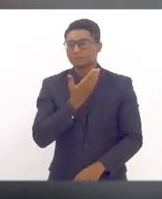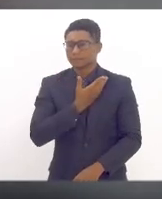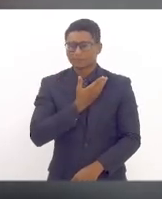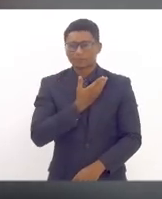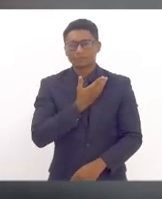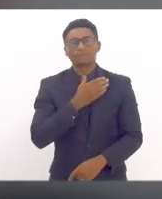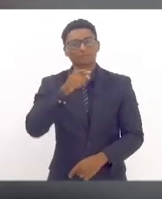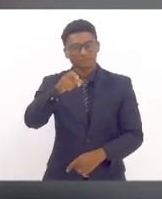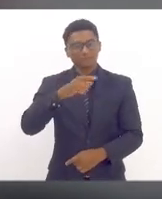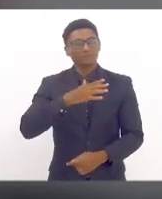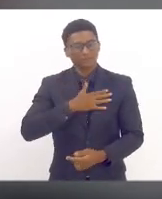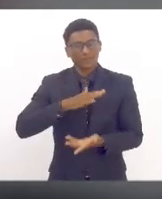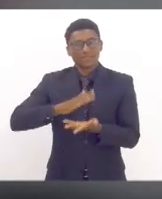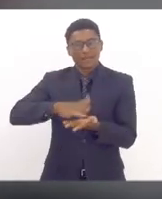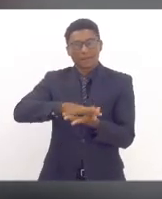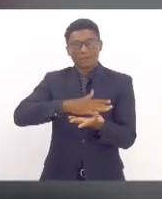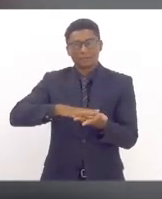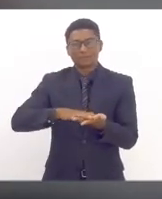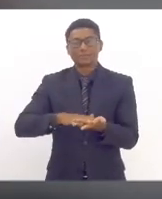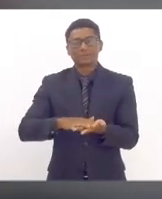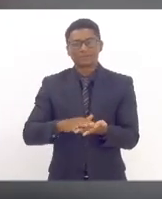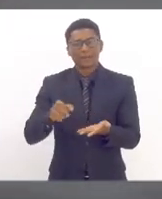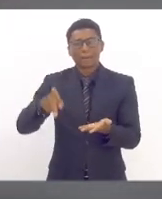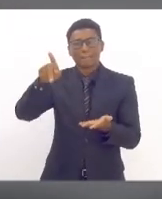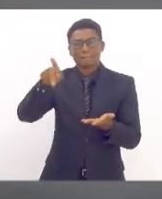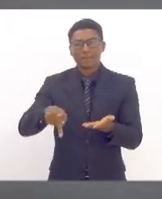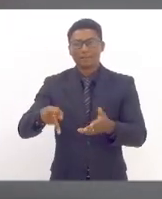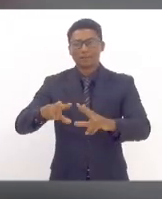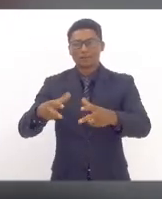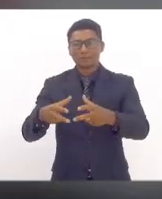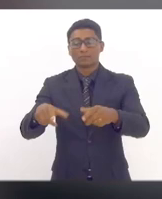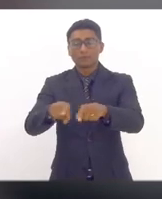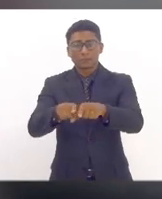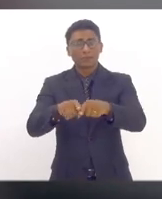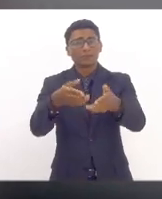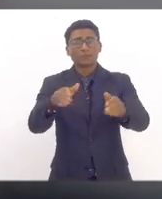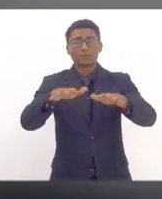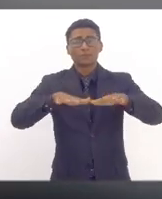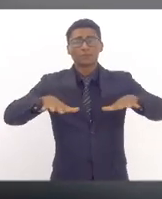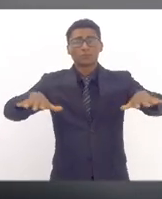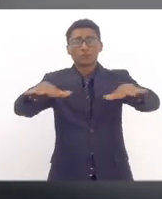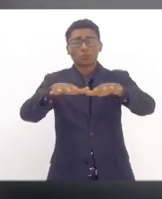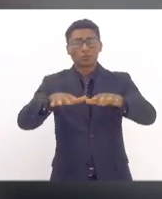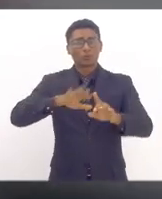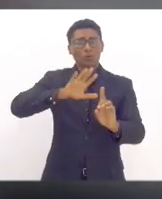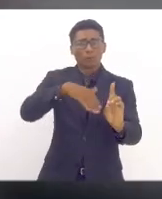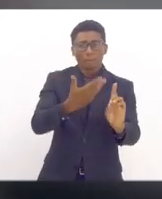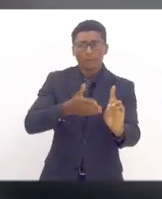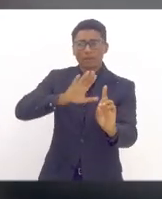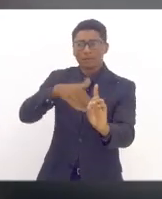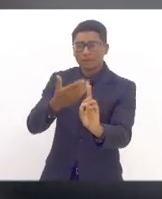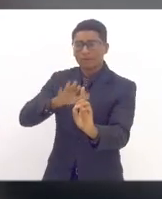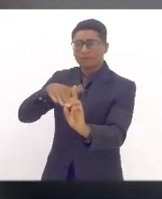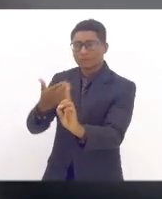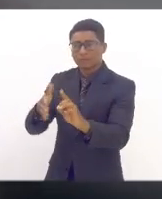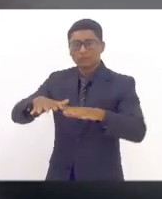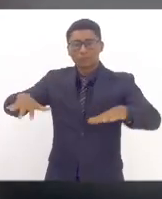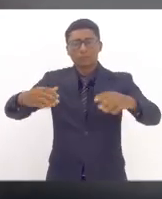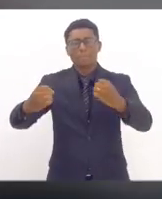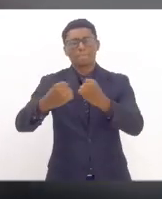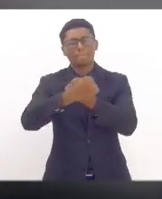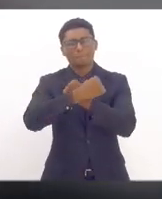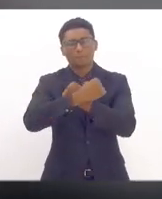sambista foi um presidente e para vocês todos que estão sendo homenageados né Eu